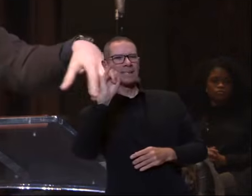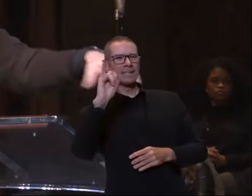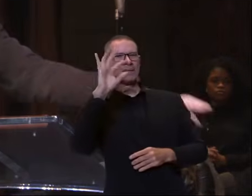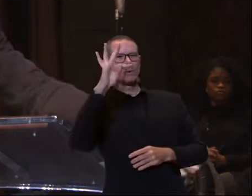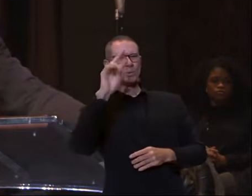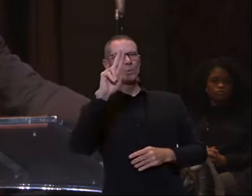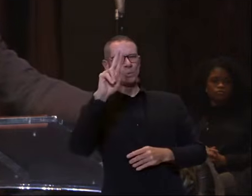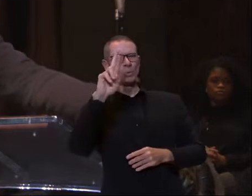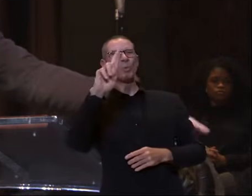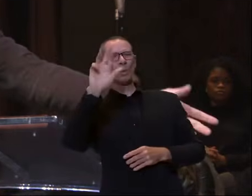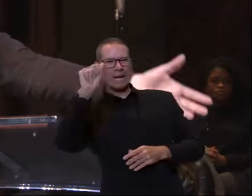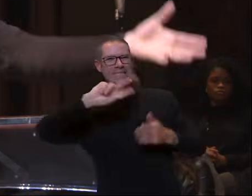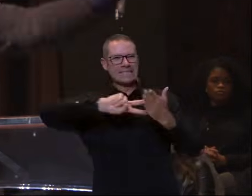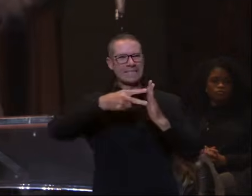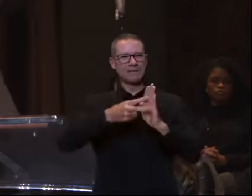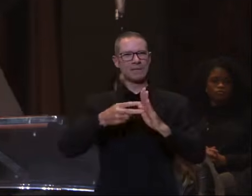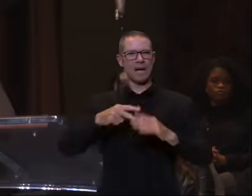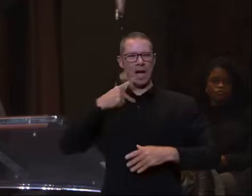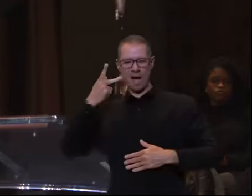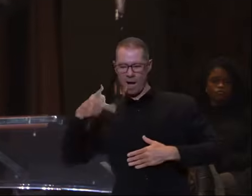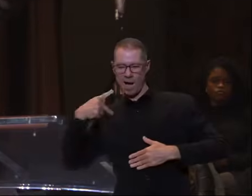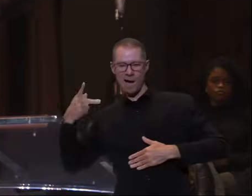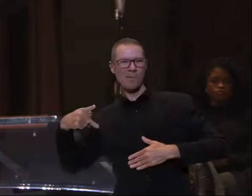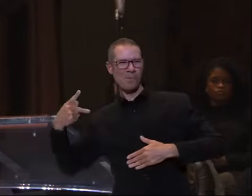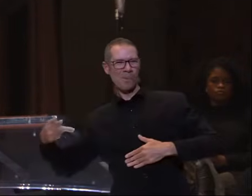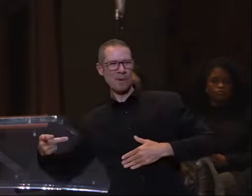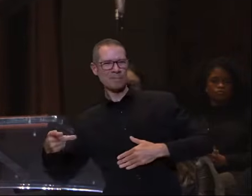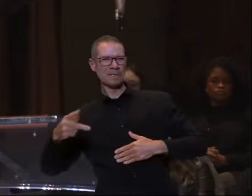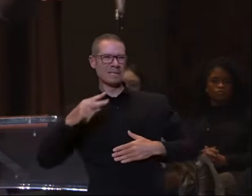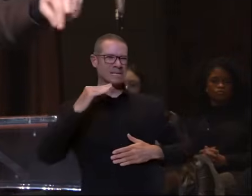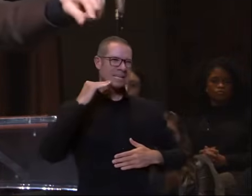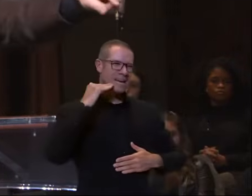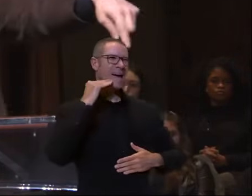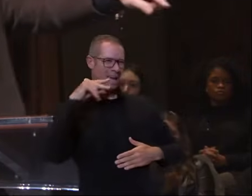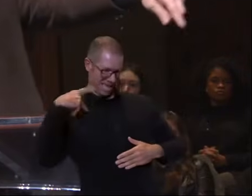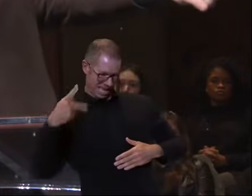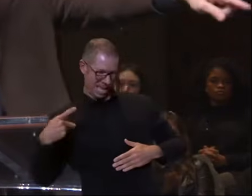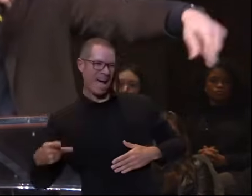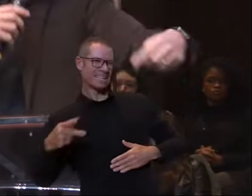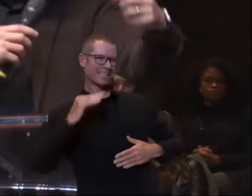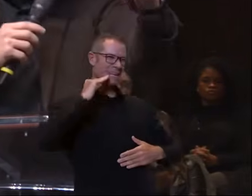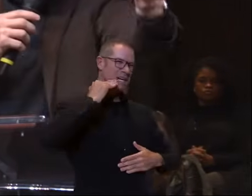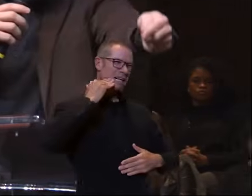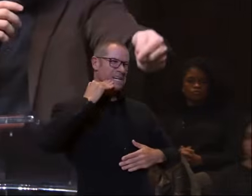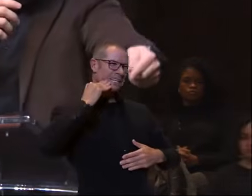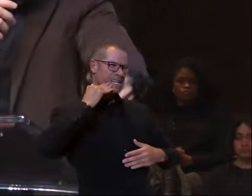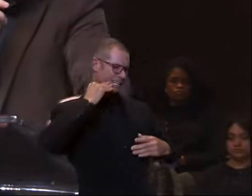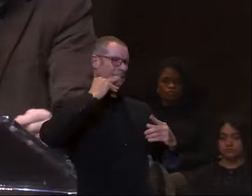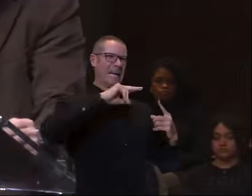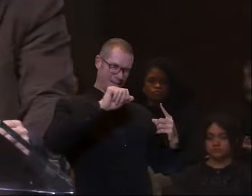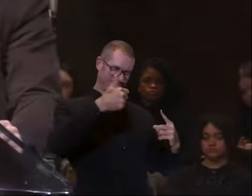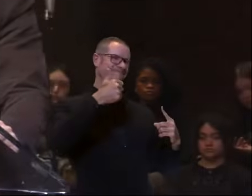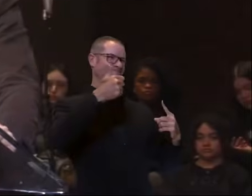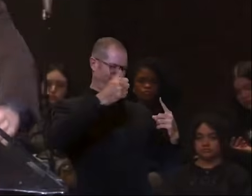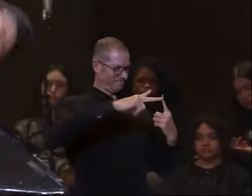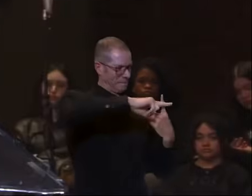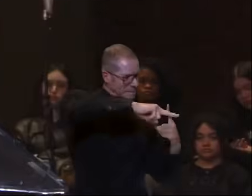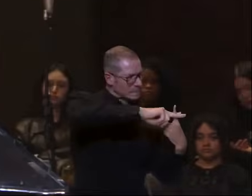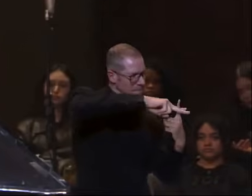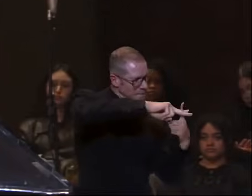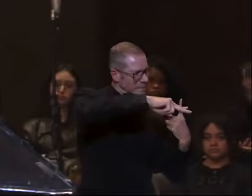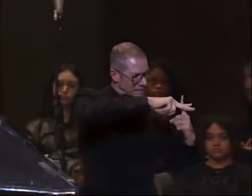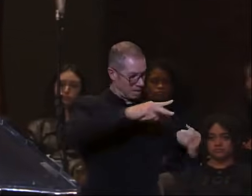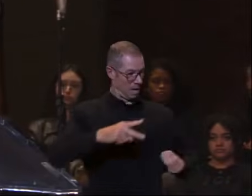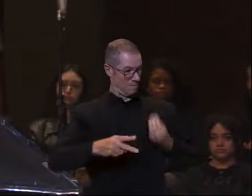Ele foi lá, pegou o que estava estragado e fez uma obra de arte. Eu sou uma feitura dele, criado para boas obras. Eu não aceito isso na minha vida.